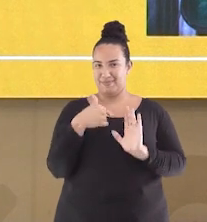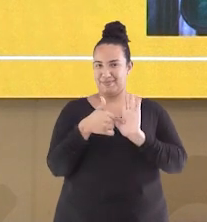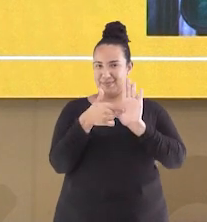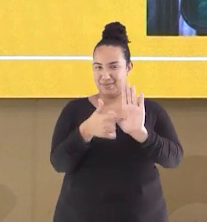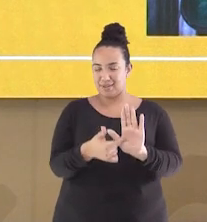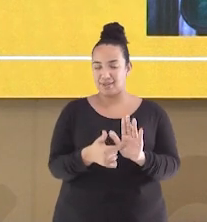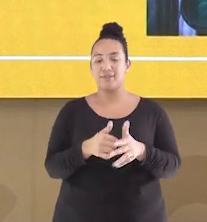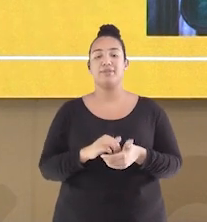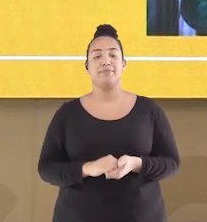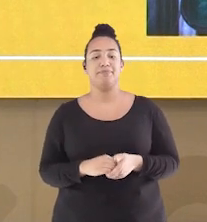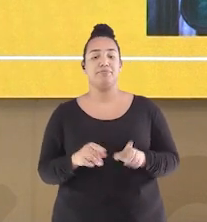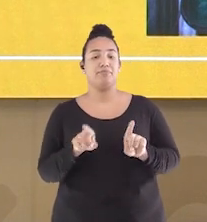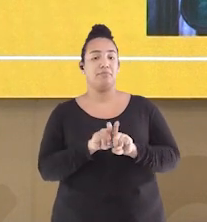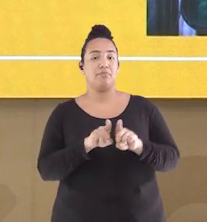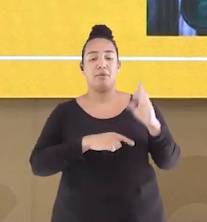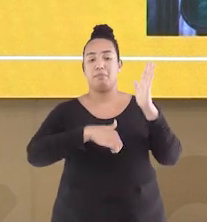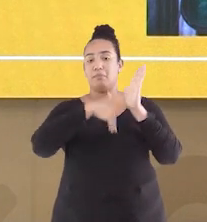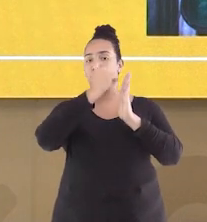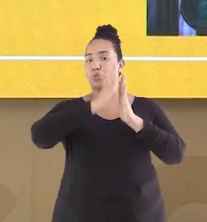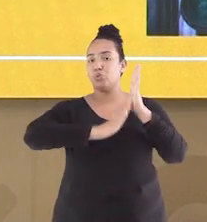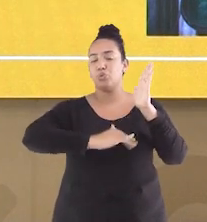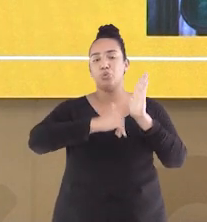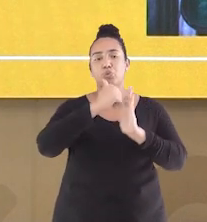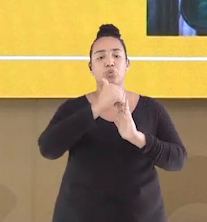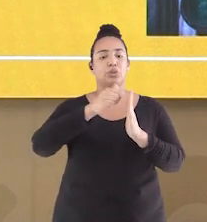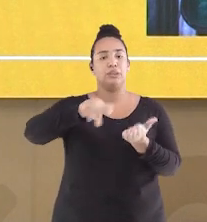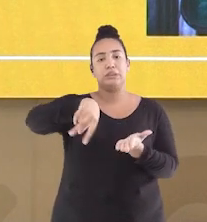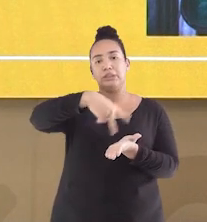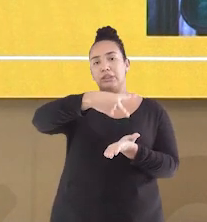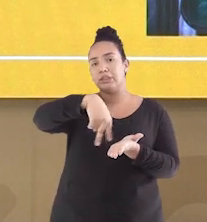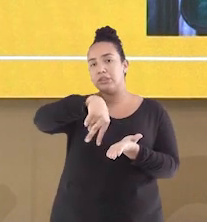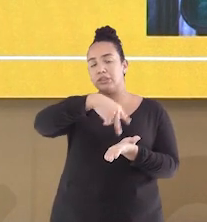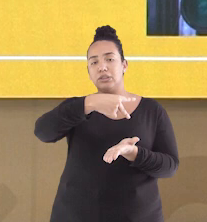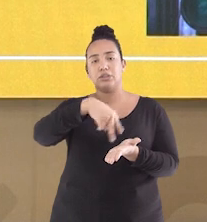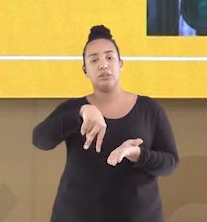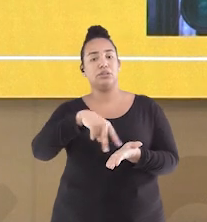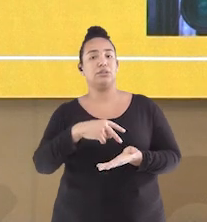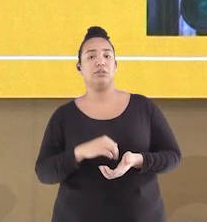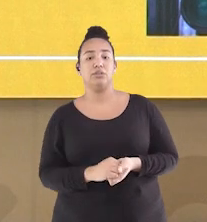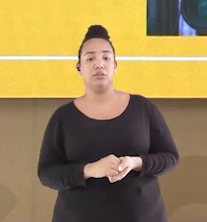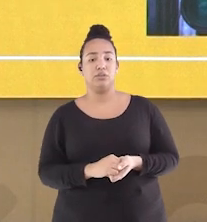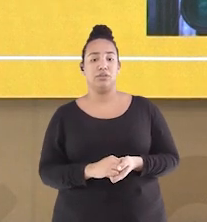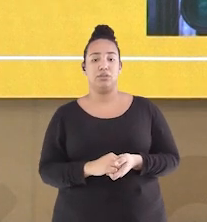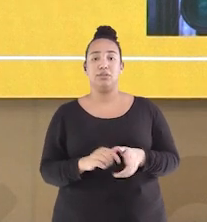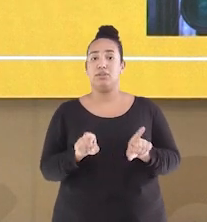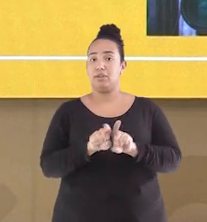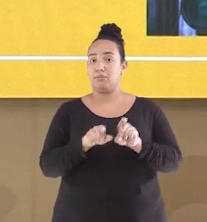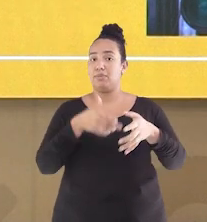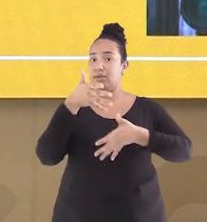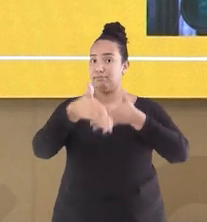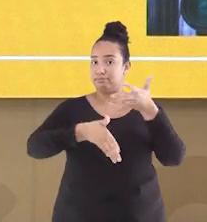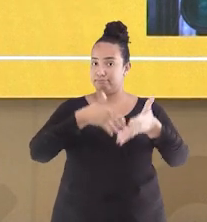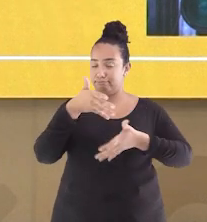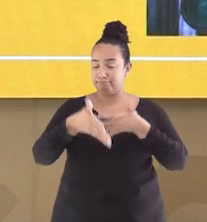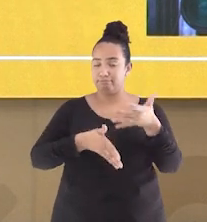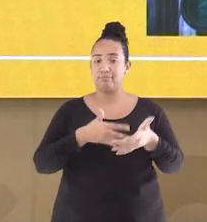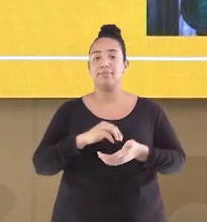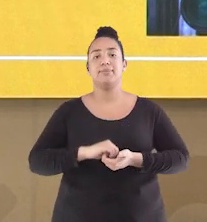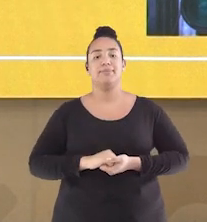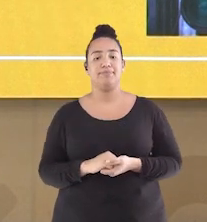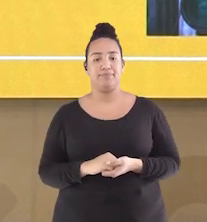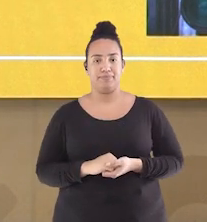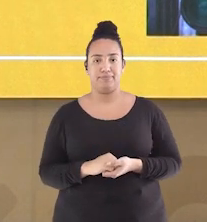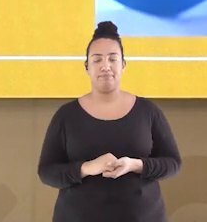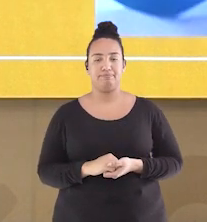exemplo, pinturas, danças, coreografias, língua brasileira de sinais.